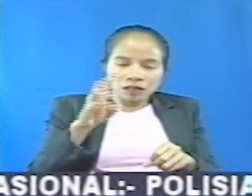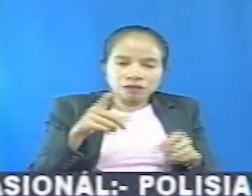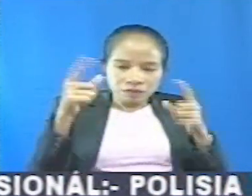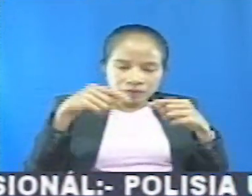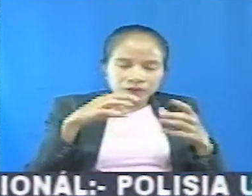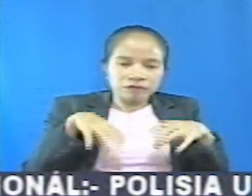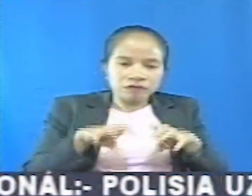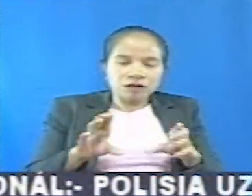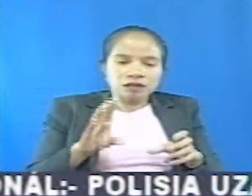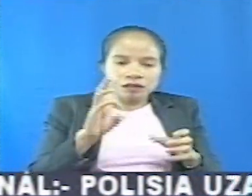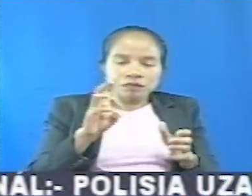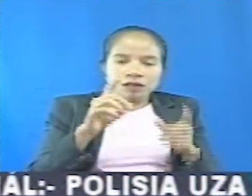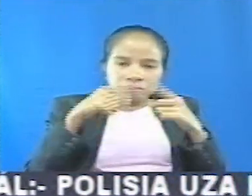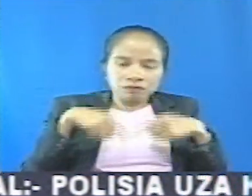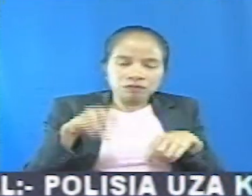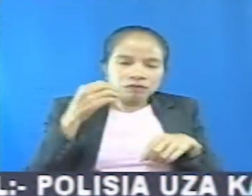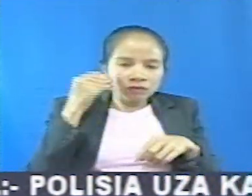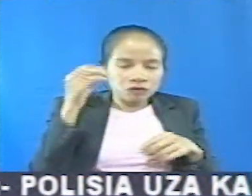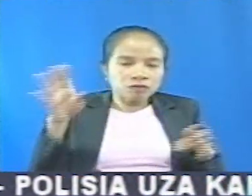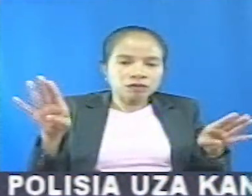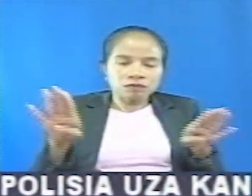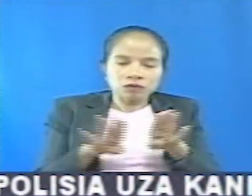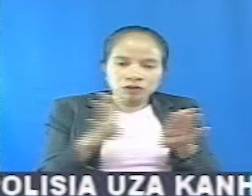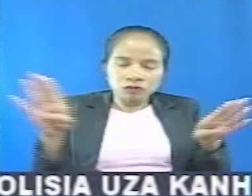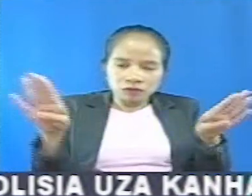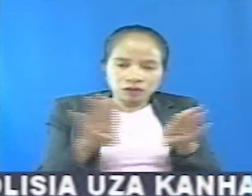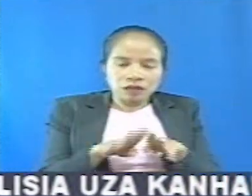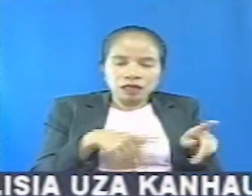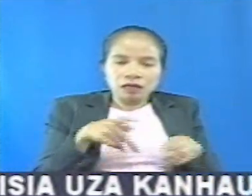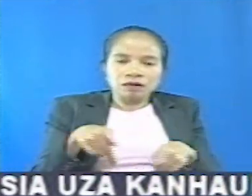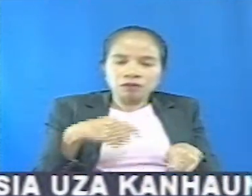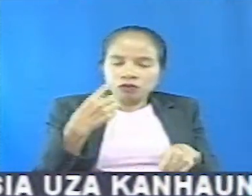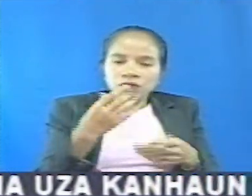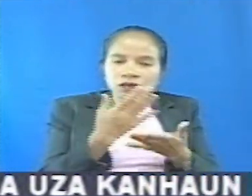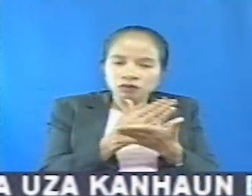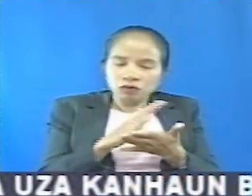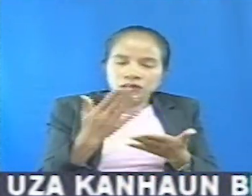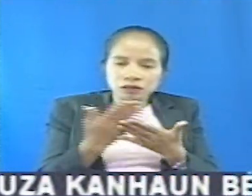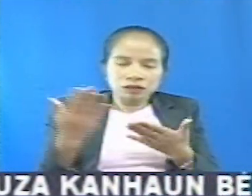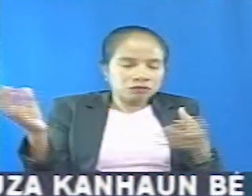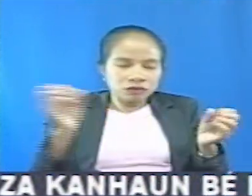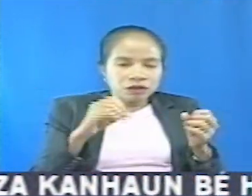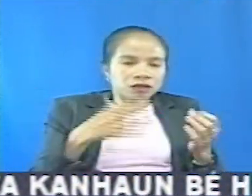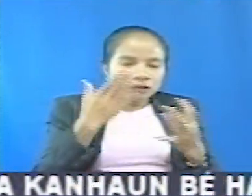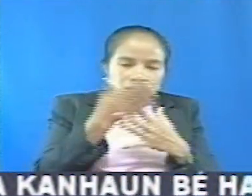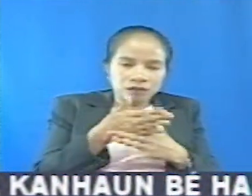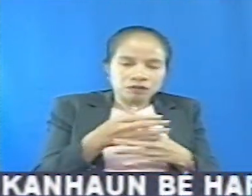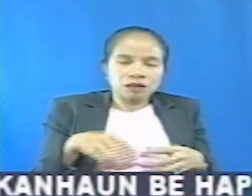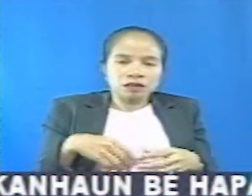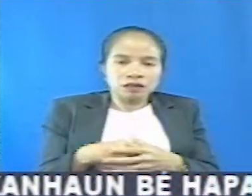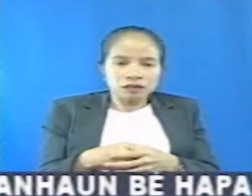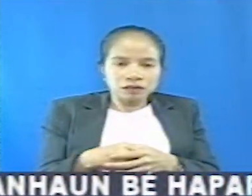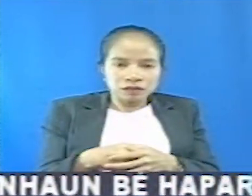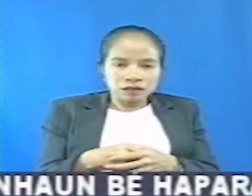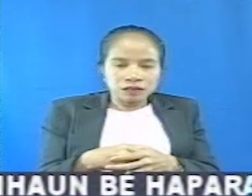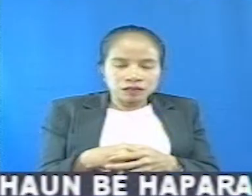fan, tu kune ho balo tam fila fale, porta un taka. Ema dan mem ho la samos la tama mai. Ame agora dalam mana